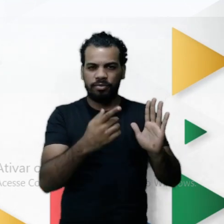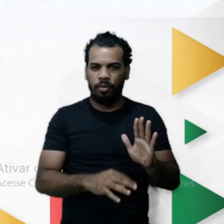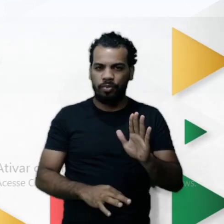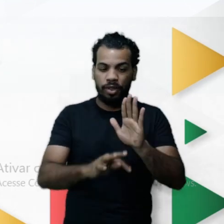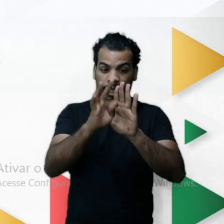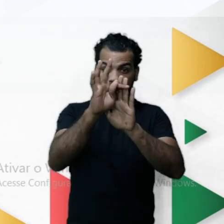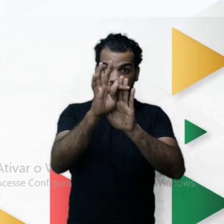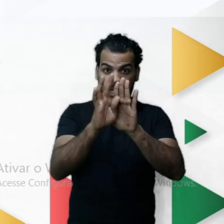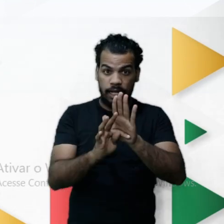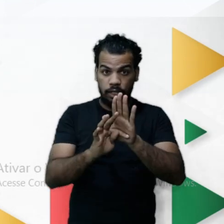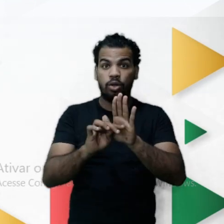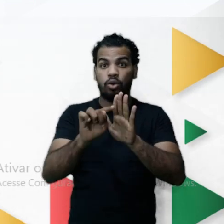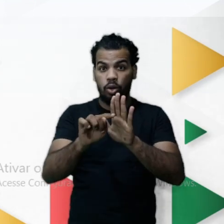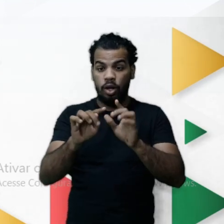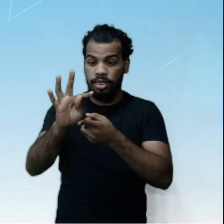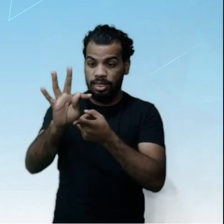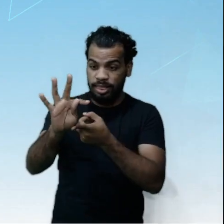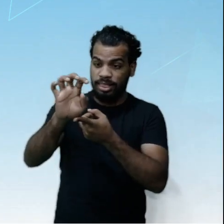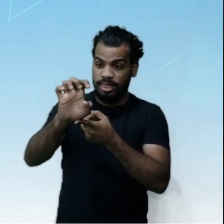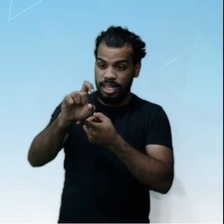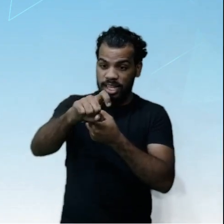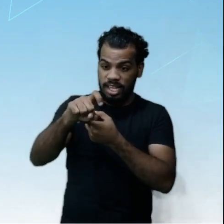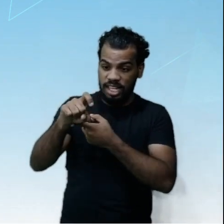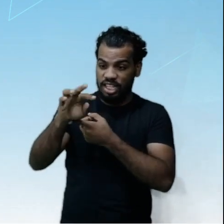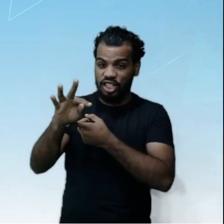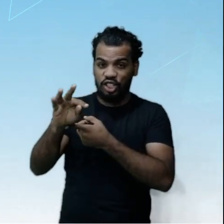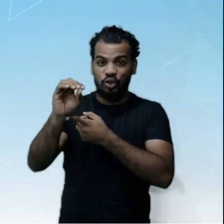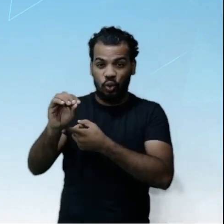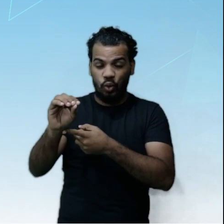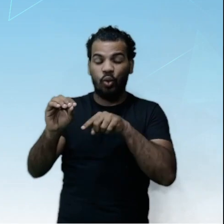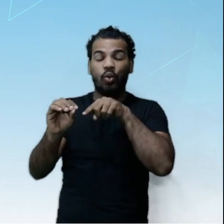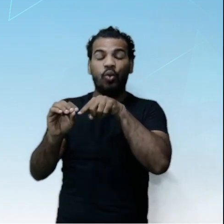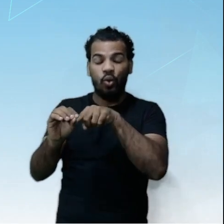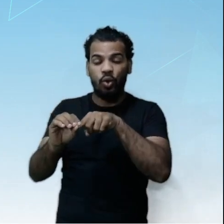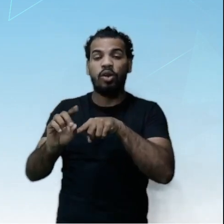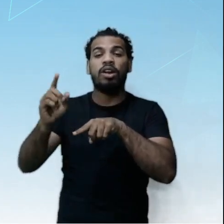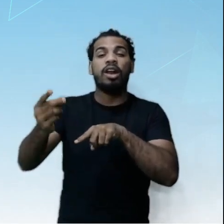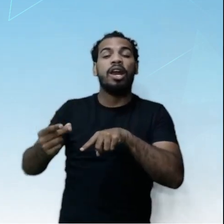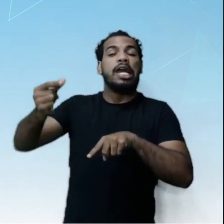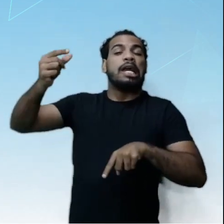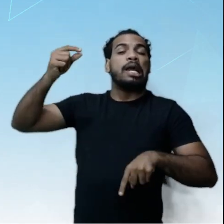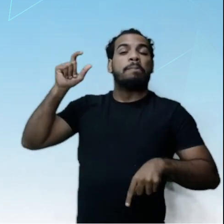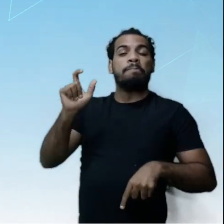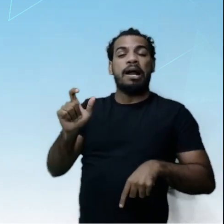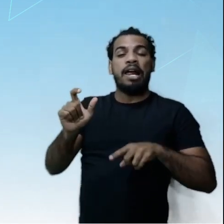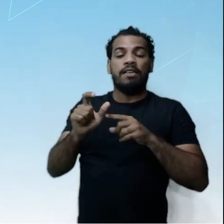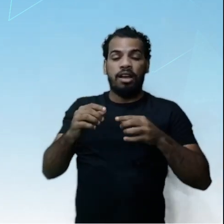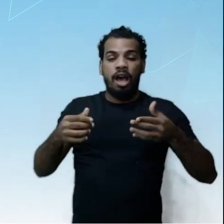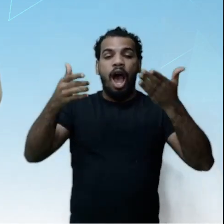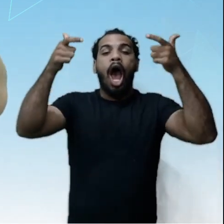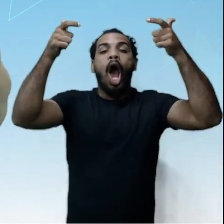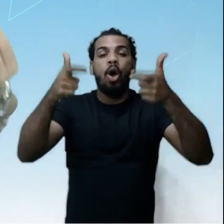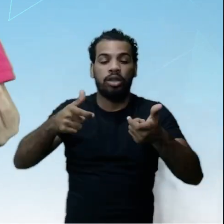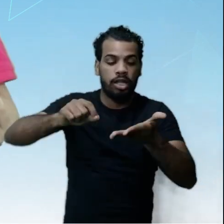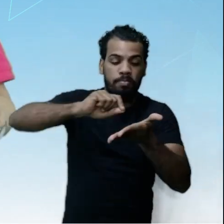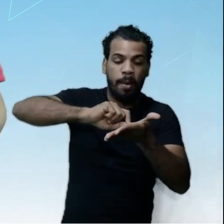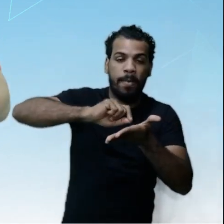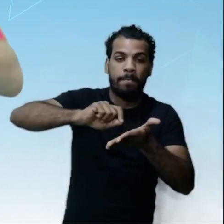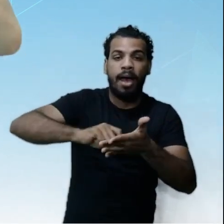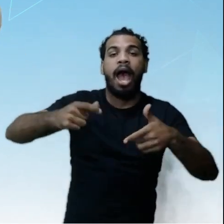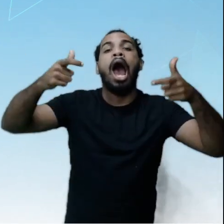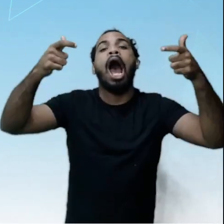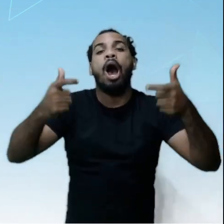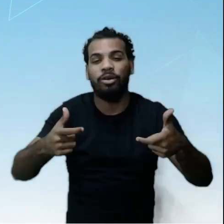texto vem de tecido, é aquilo que se tece. Então, vocês, estudantes, têm que entender o